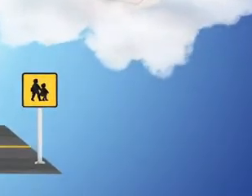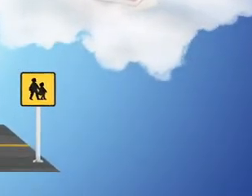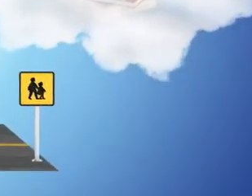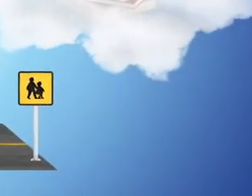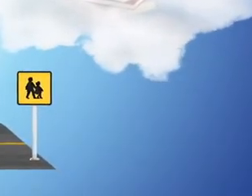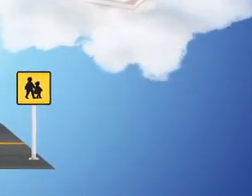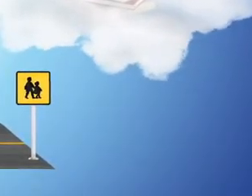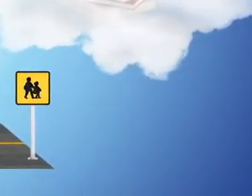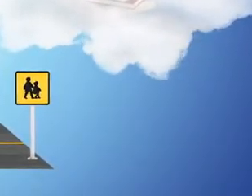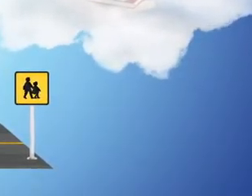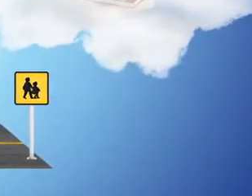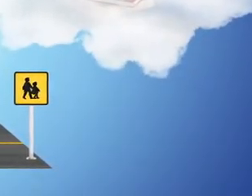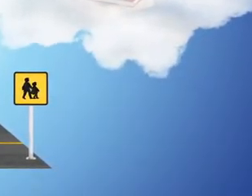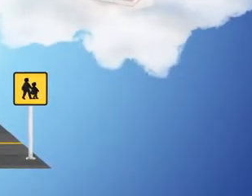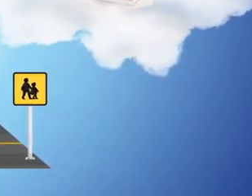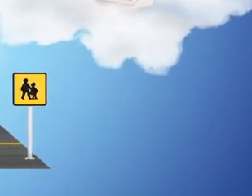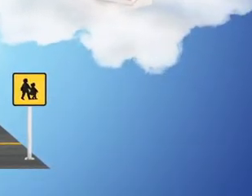Tchau! Tchau!